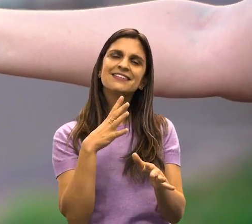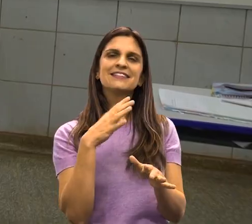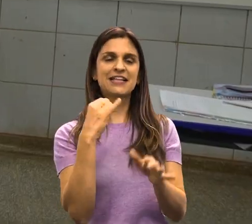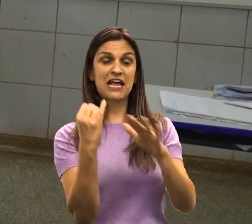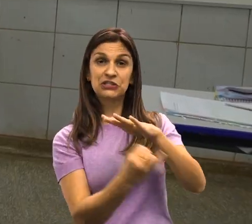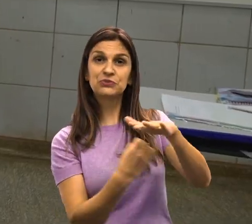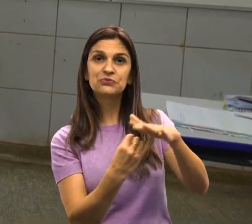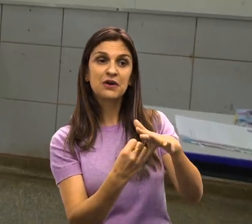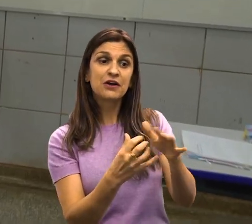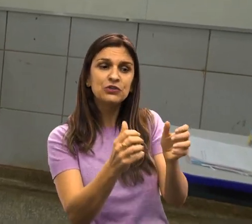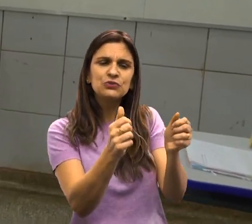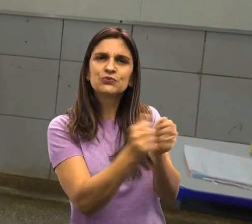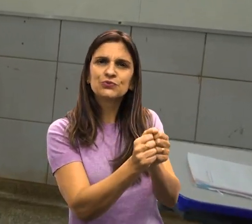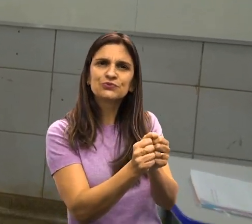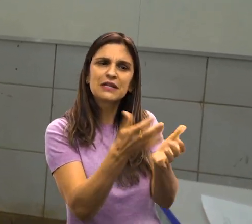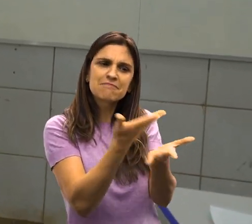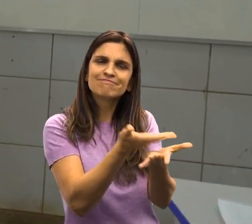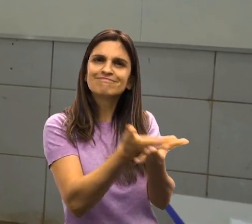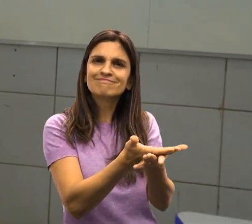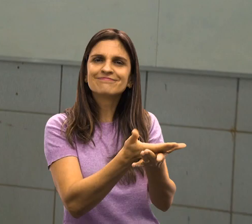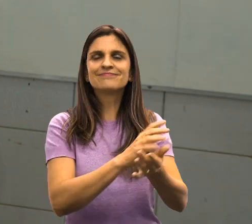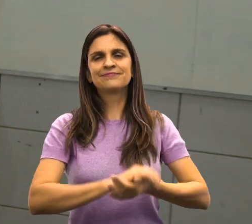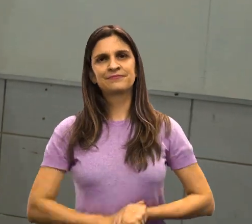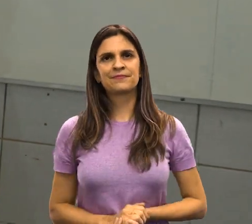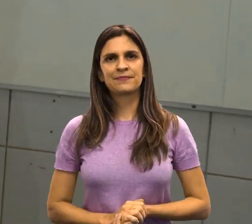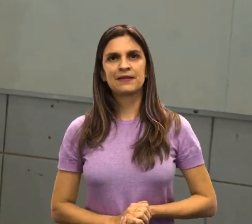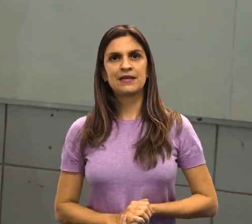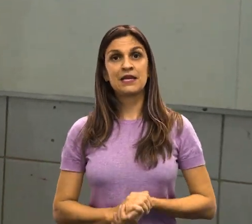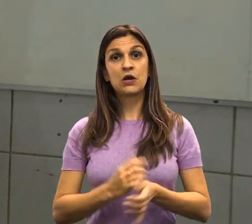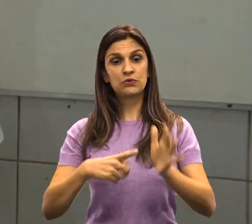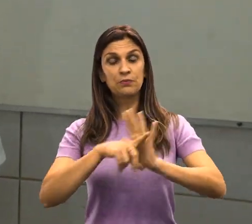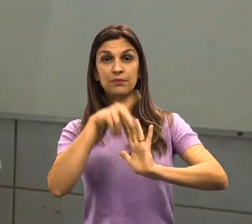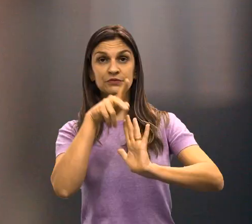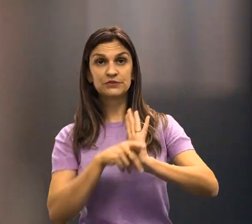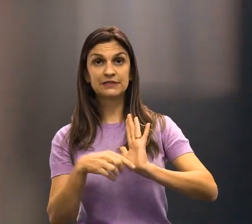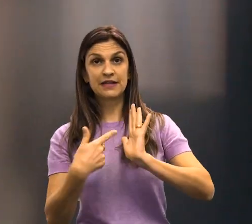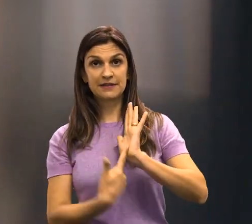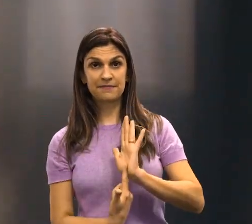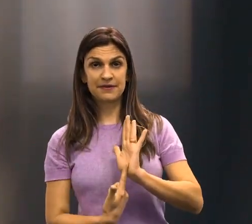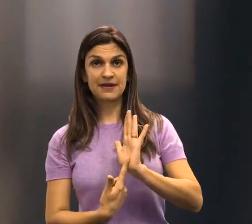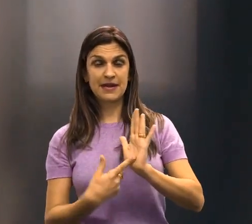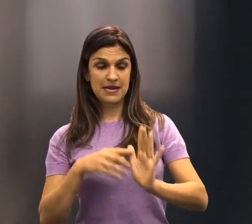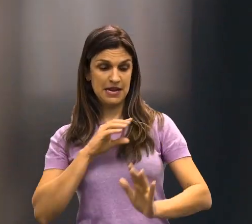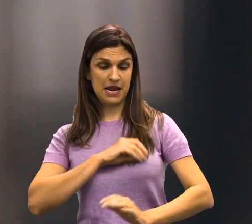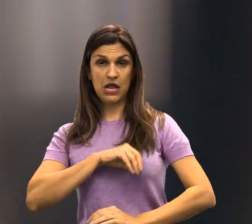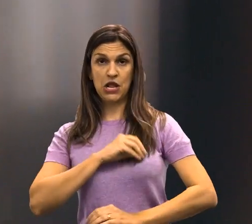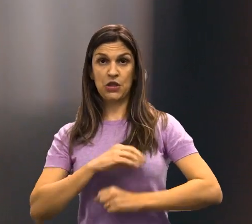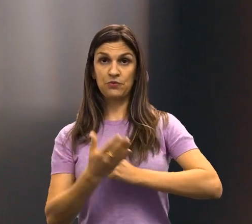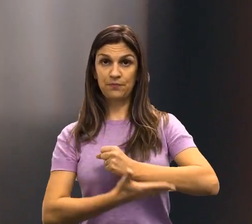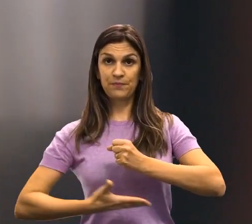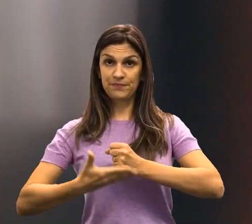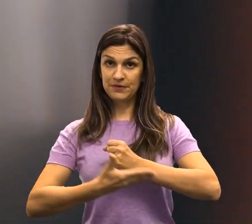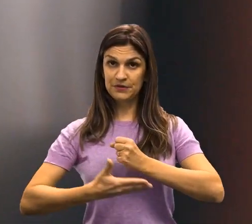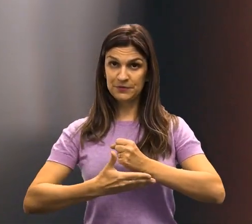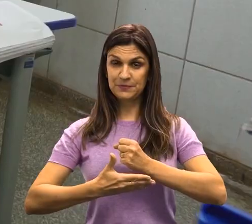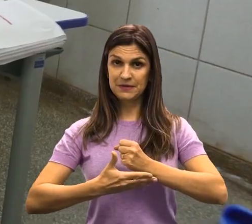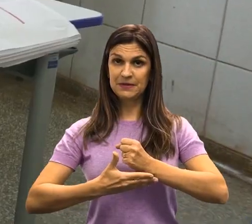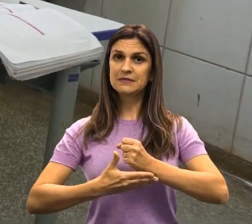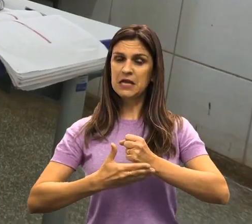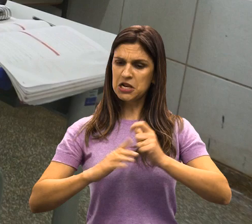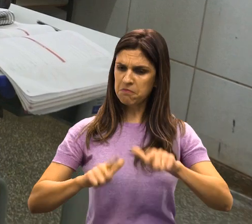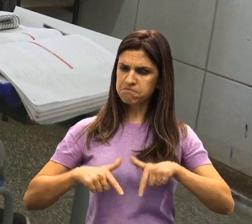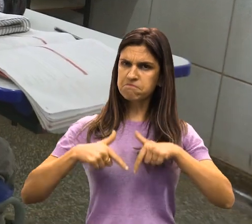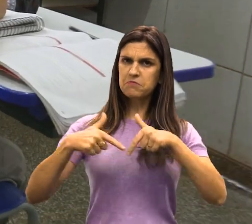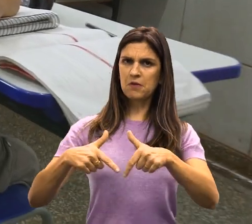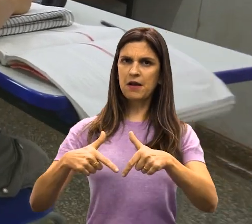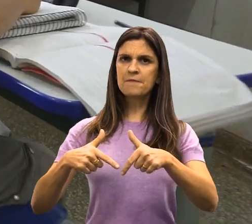juntos, O cumprimento da lei que estabelece o piso salarial dos profissionais da educação vem sendo acompanhado